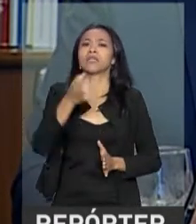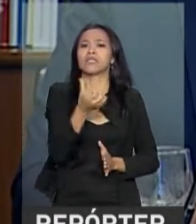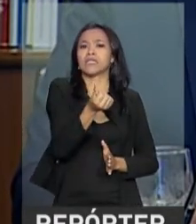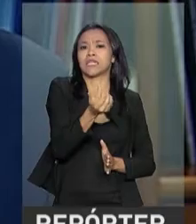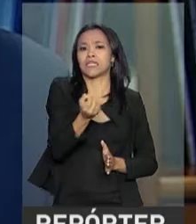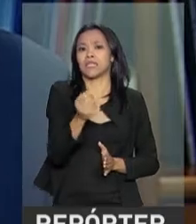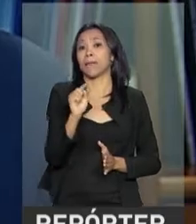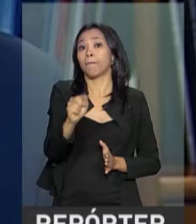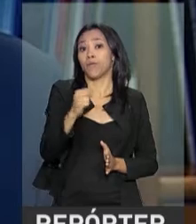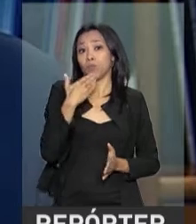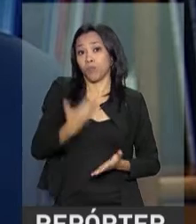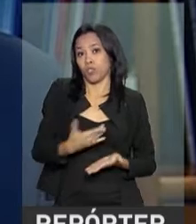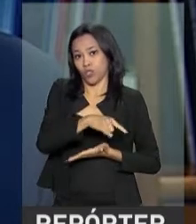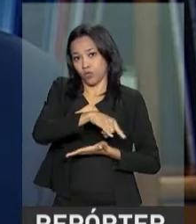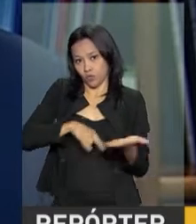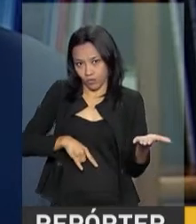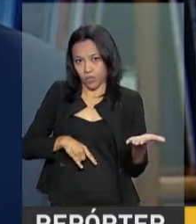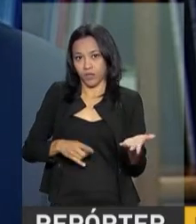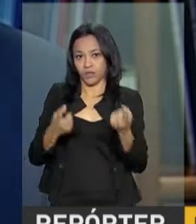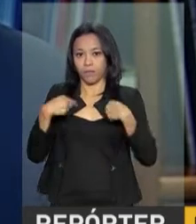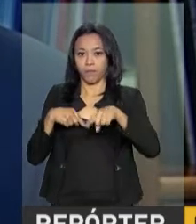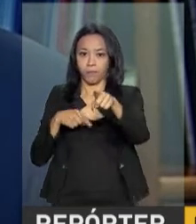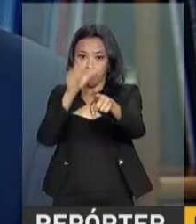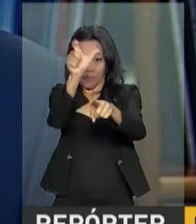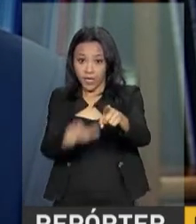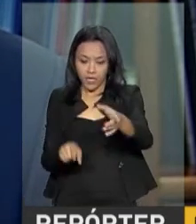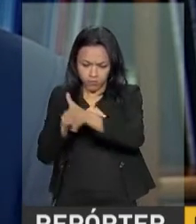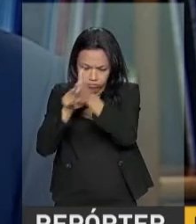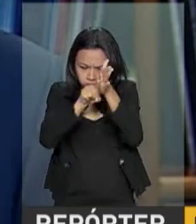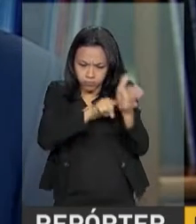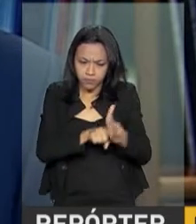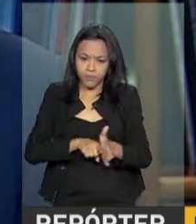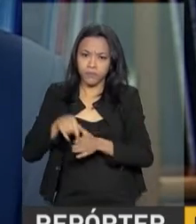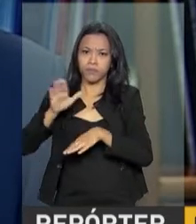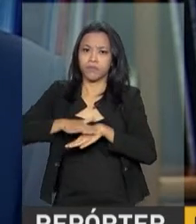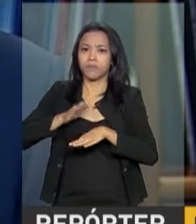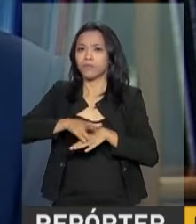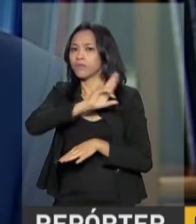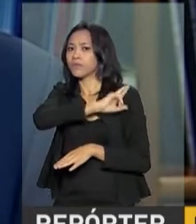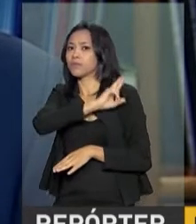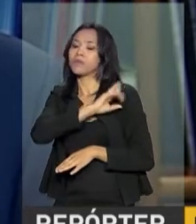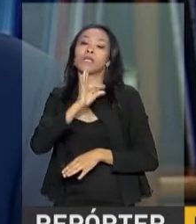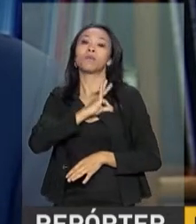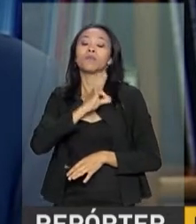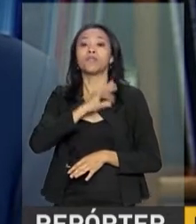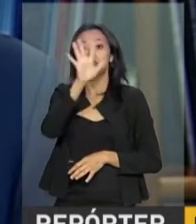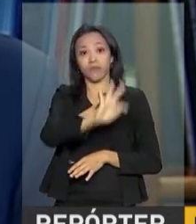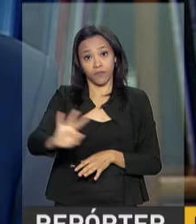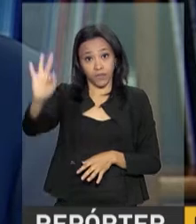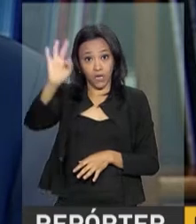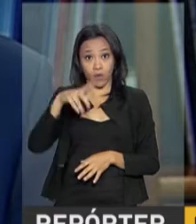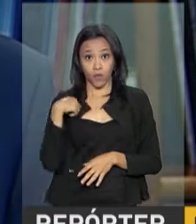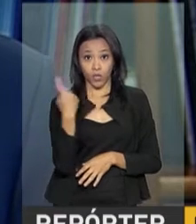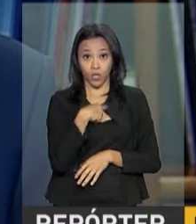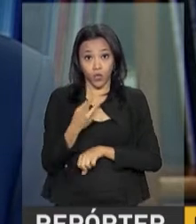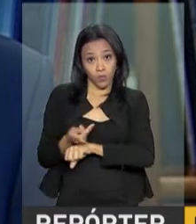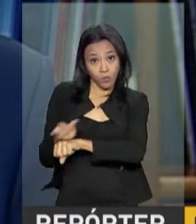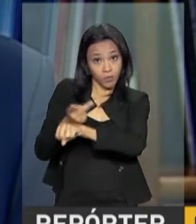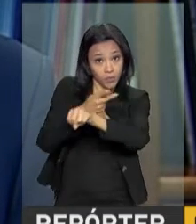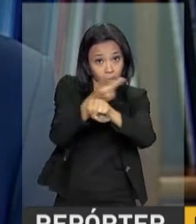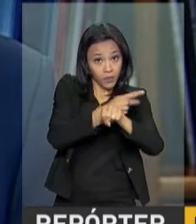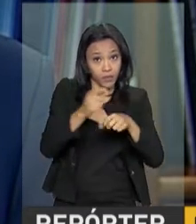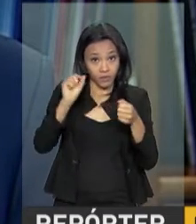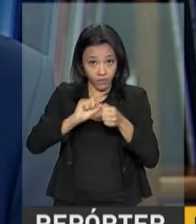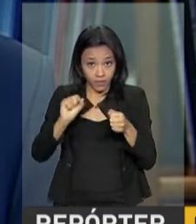requerimentos o trabalho investigativo ele é da polícia federal o nosso é e o que nós estamos procurando fazer o